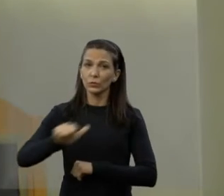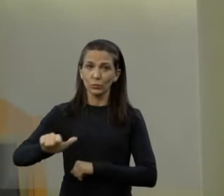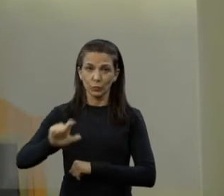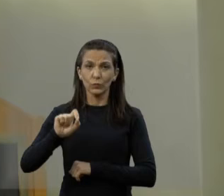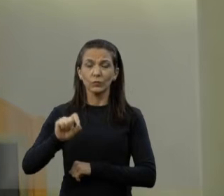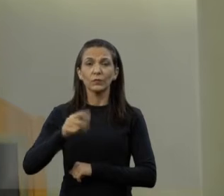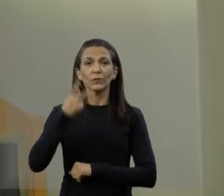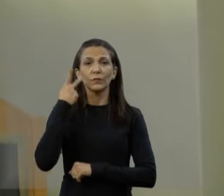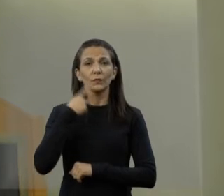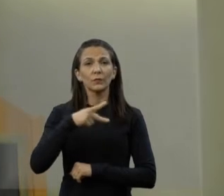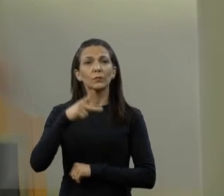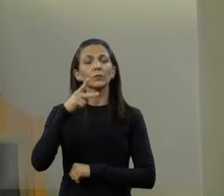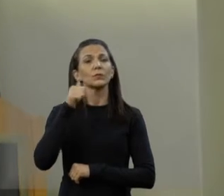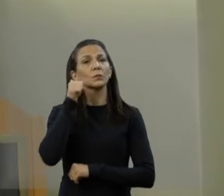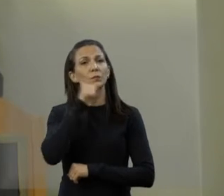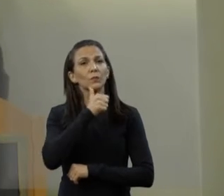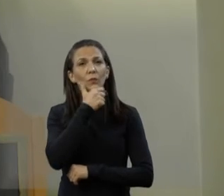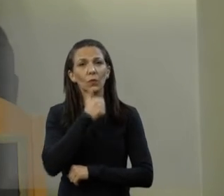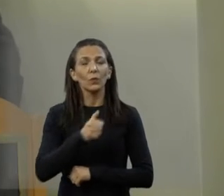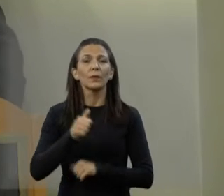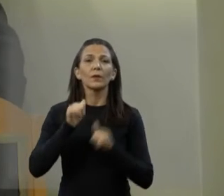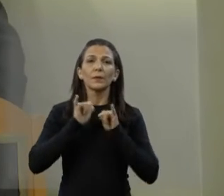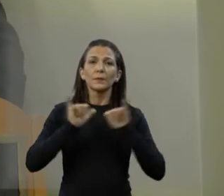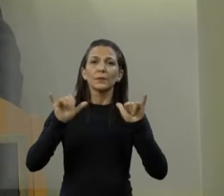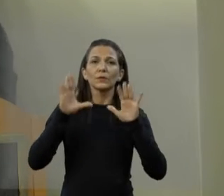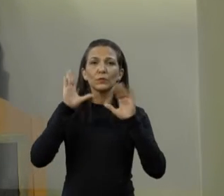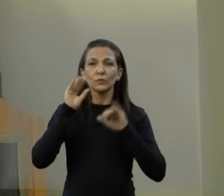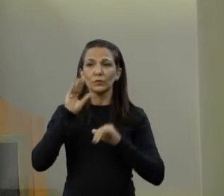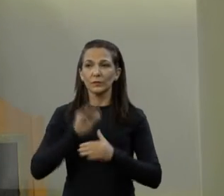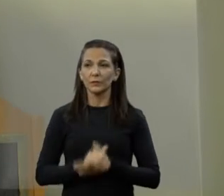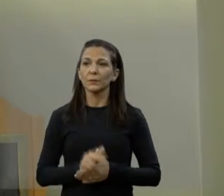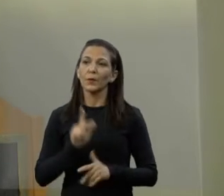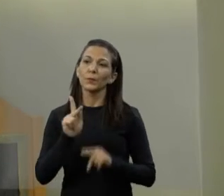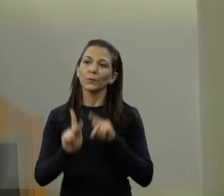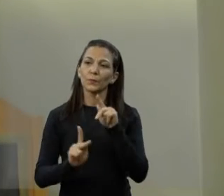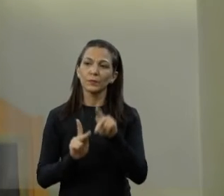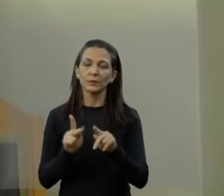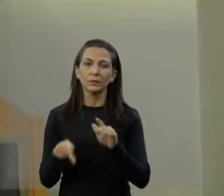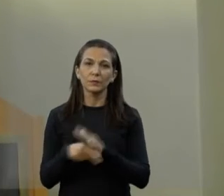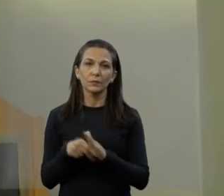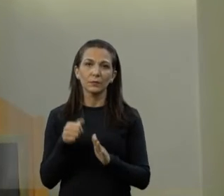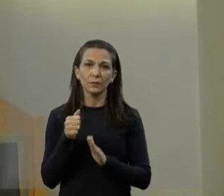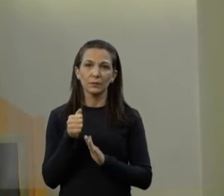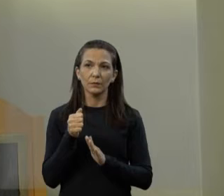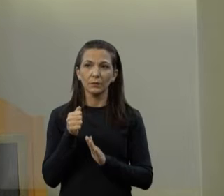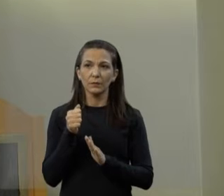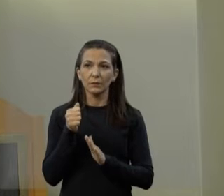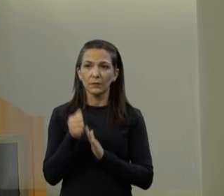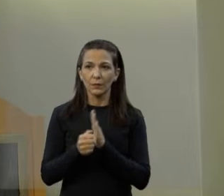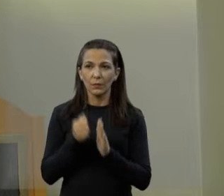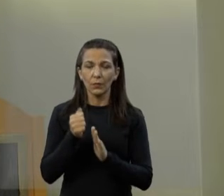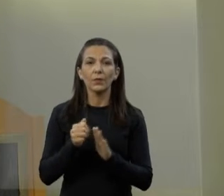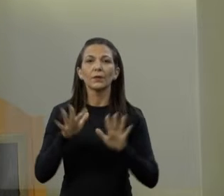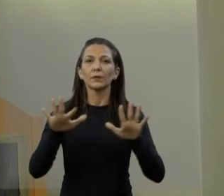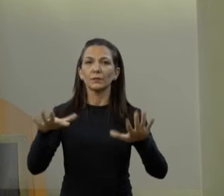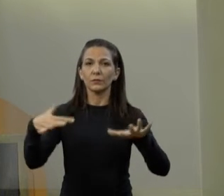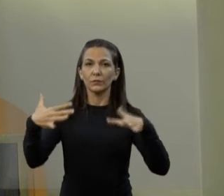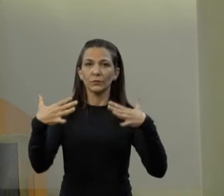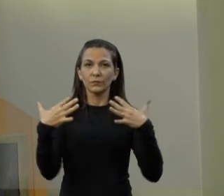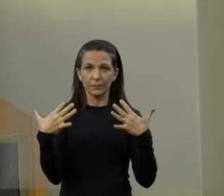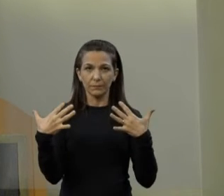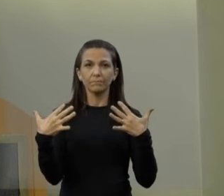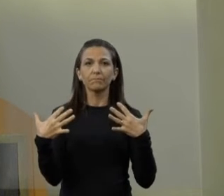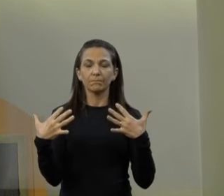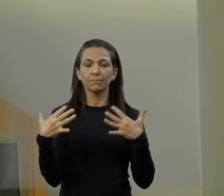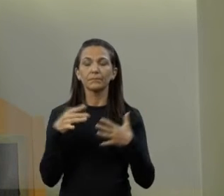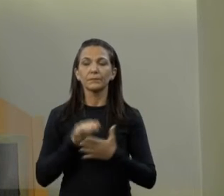vez vereadores e vereadoras é impressa funcionários população desta carta que acompanha a sessão que tá